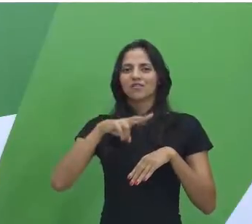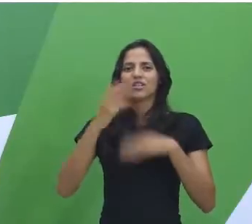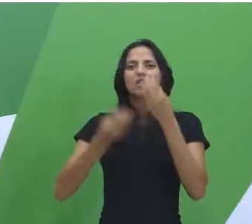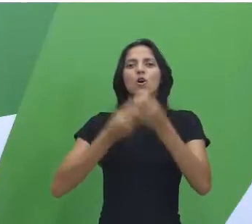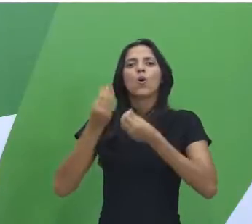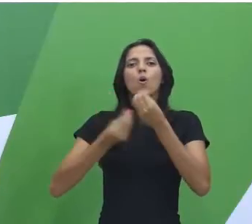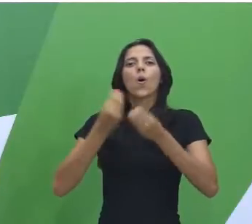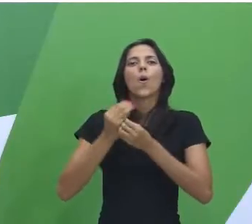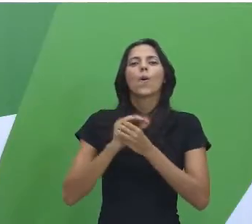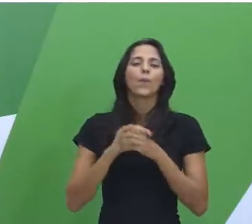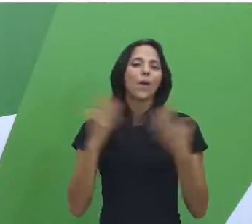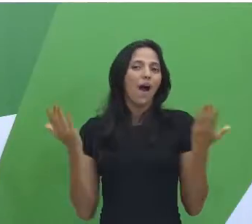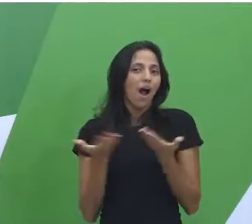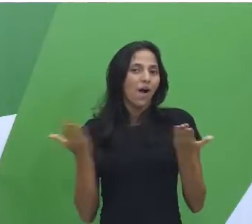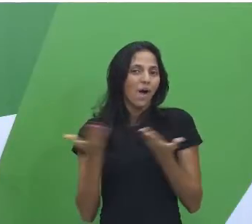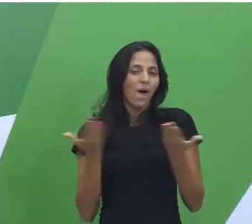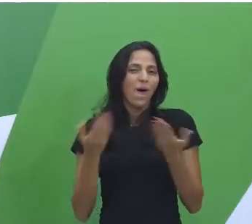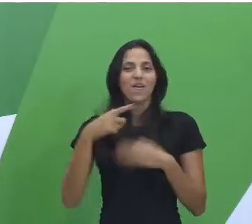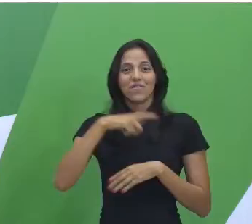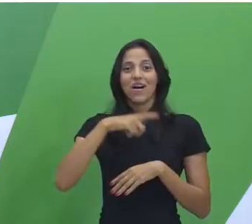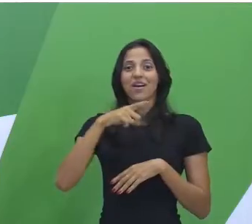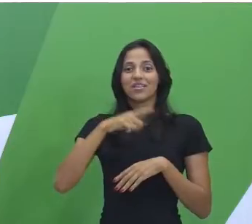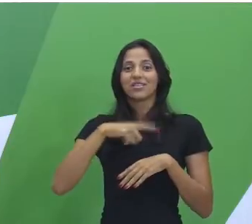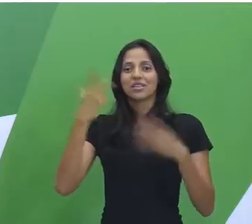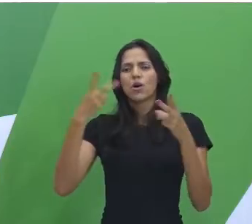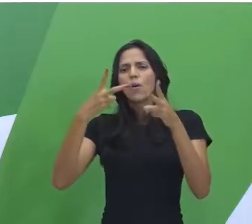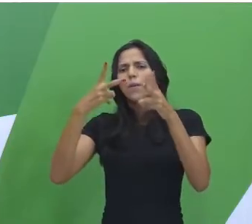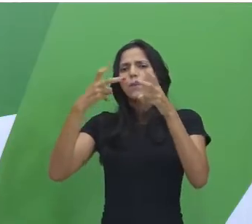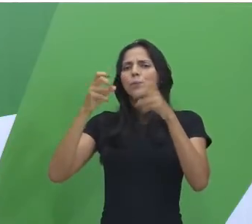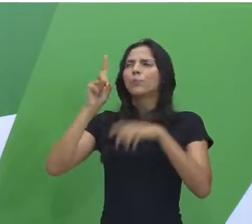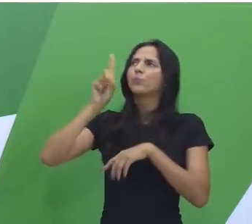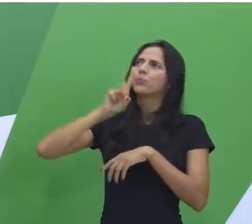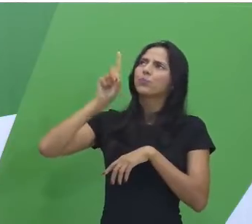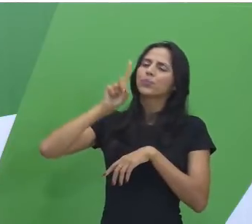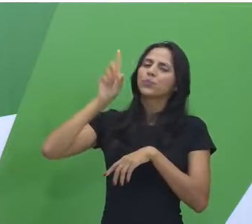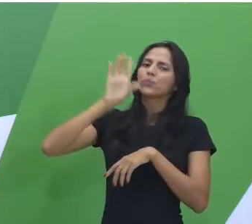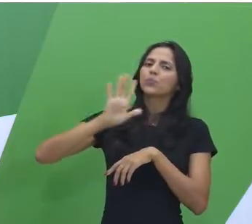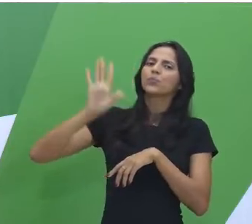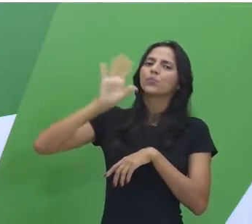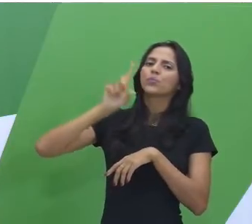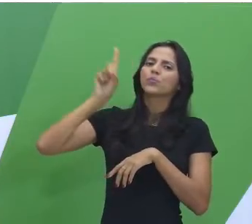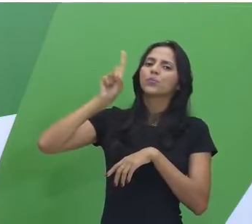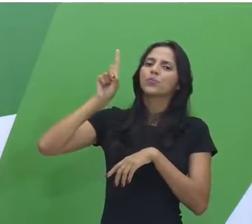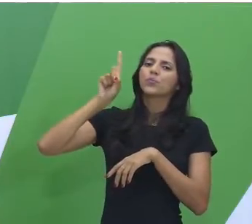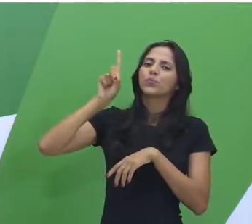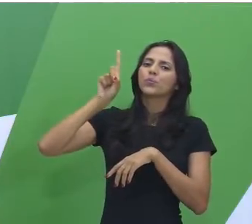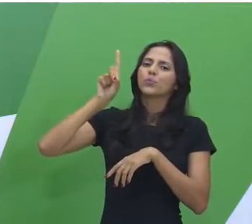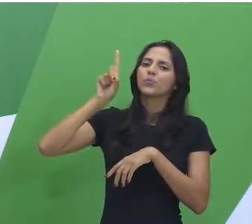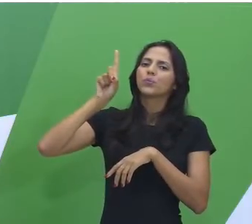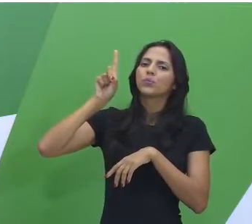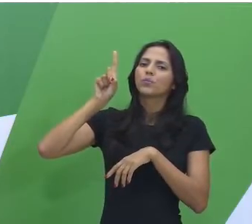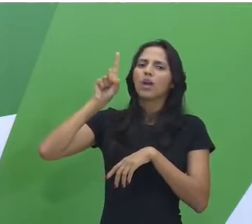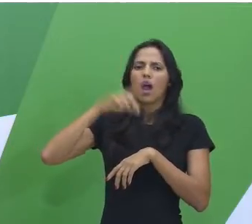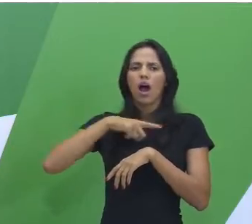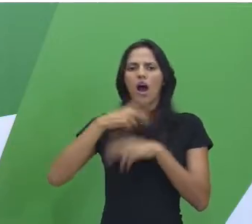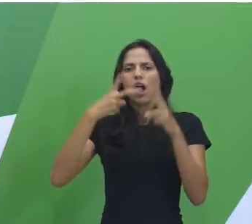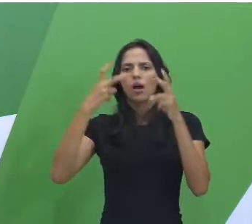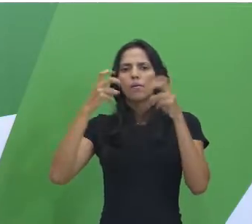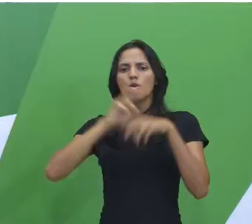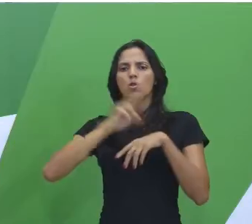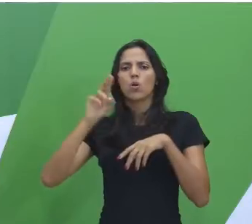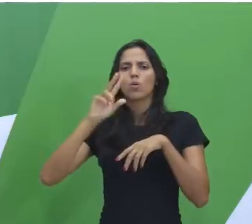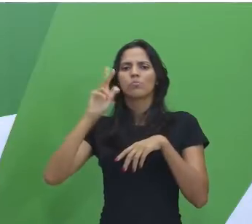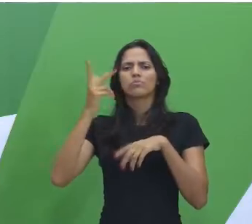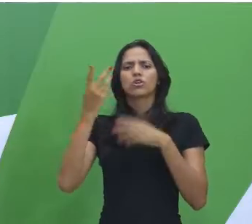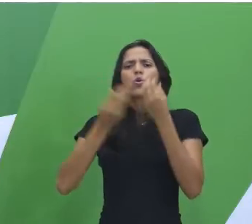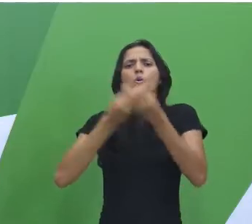nós temos agora a generalização dos egípcios do triângulo retângulo.